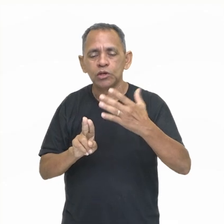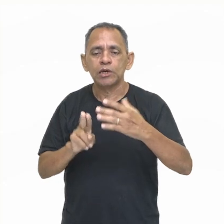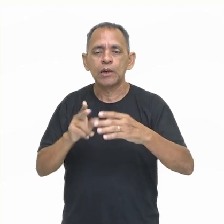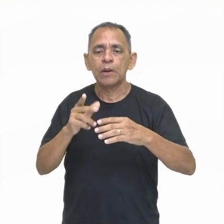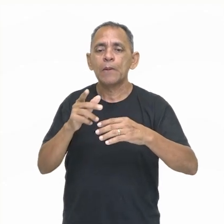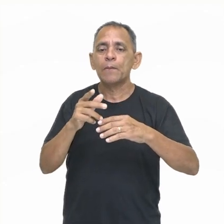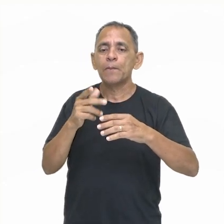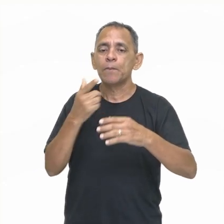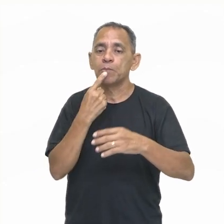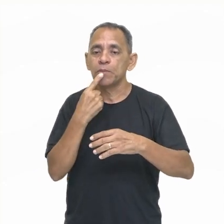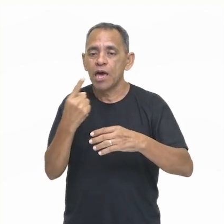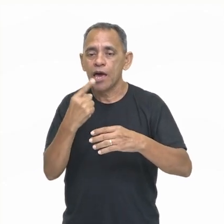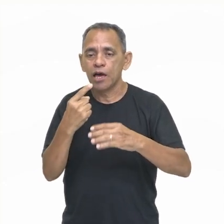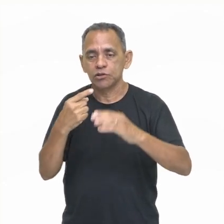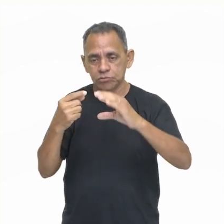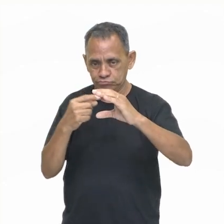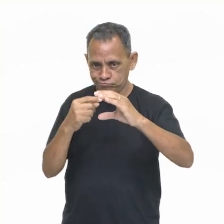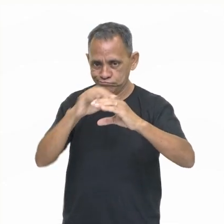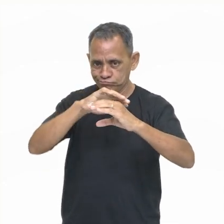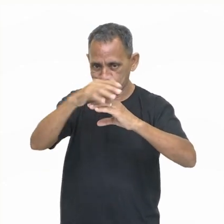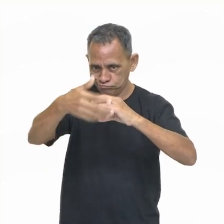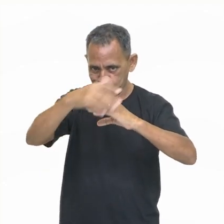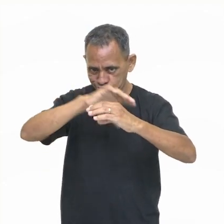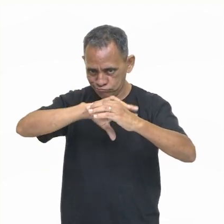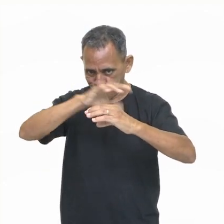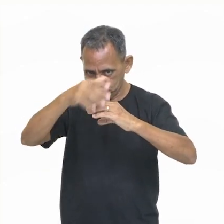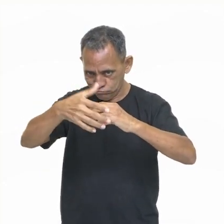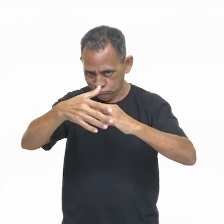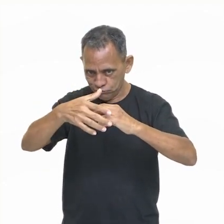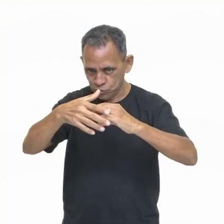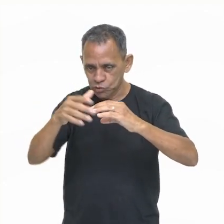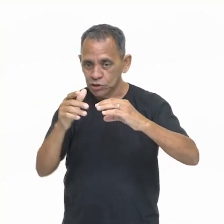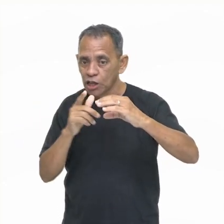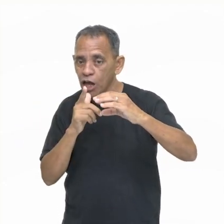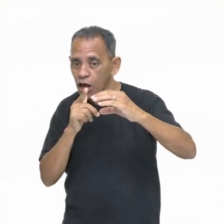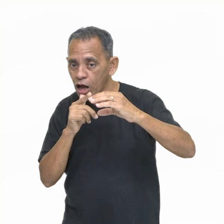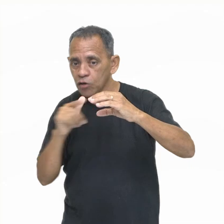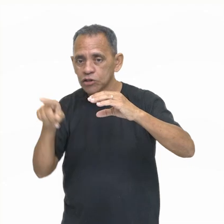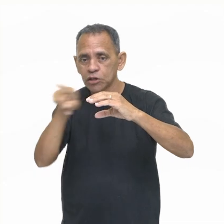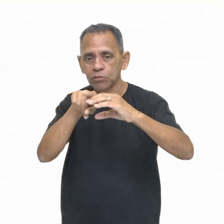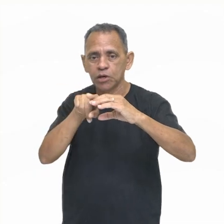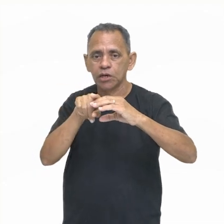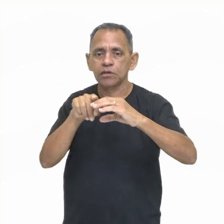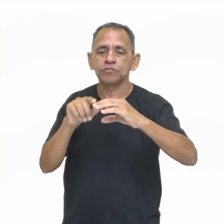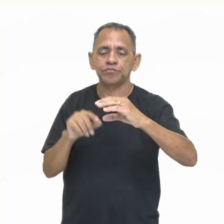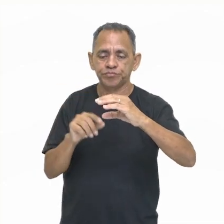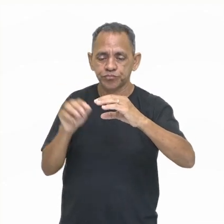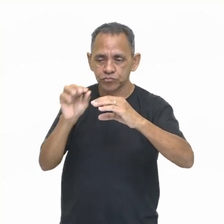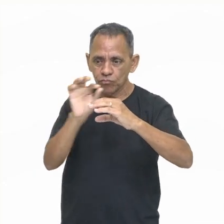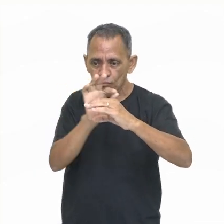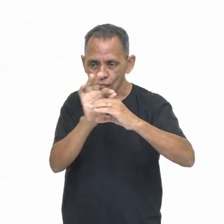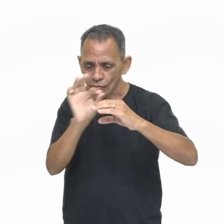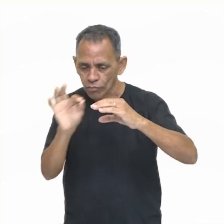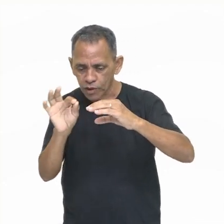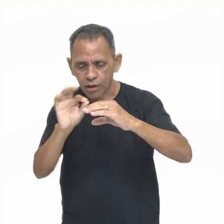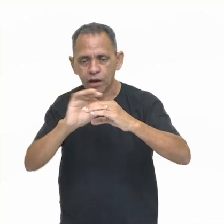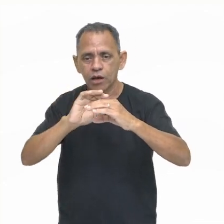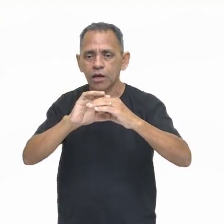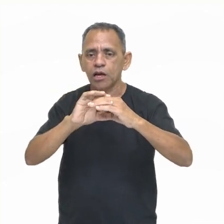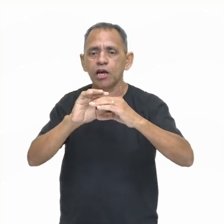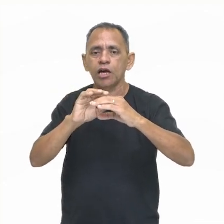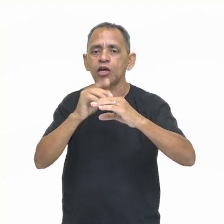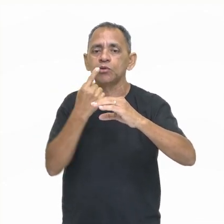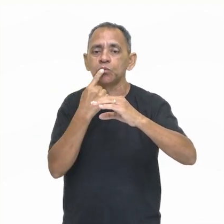água. E nós temos uma parte que é hidrofóbica, que é essa parte que não fica perto de